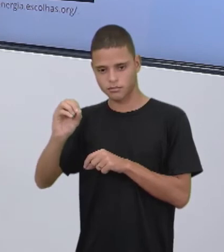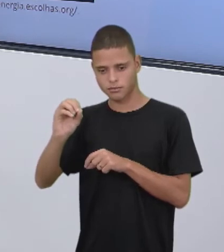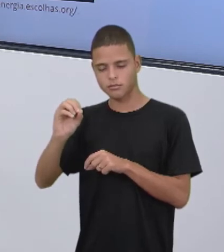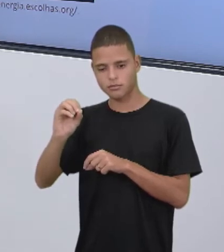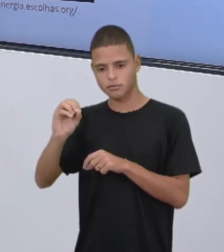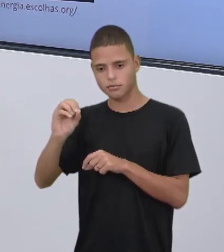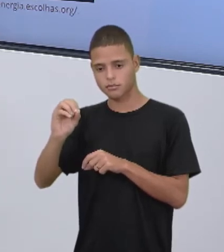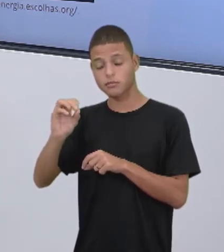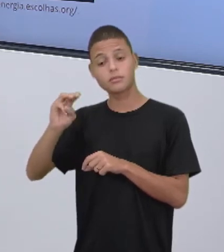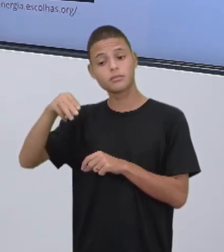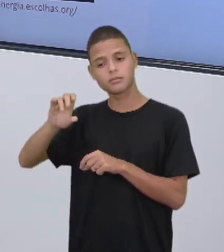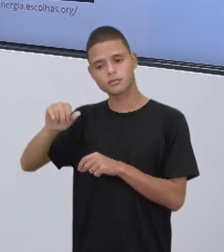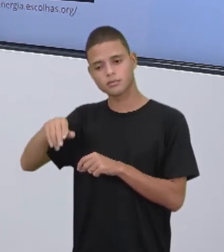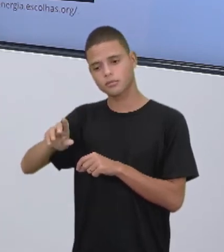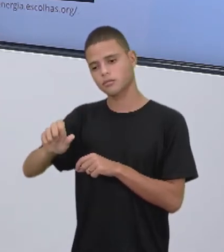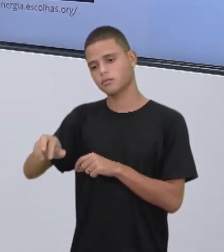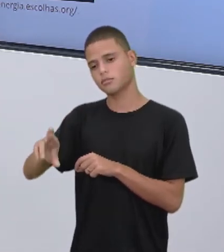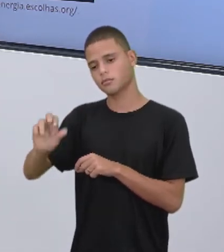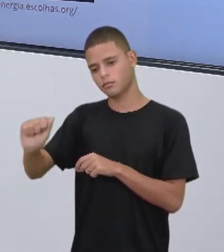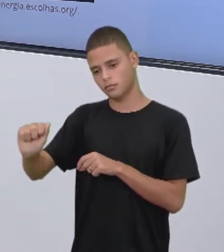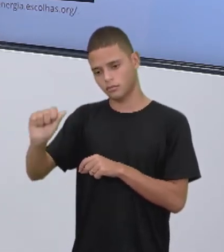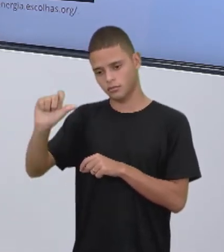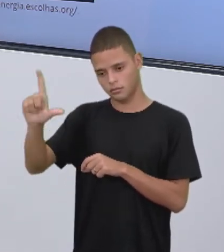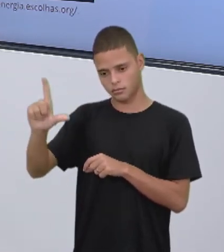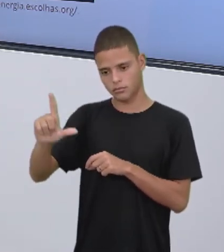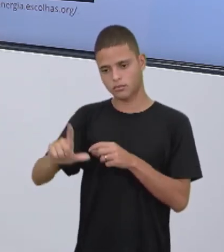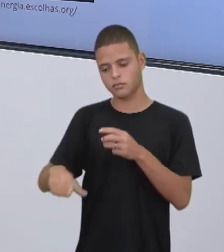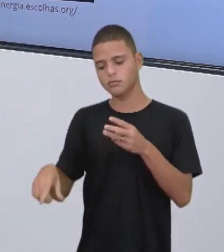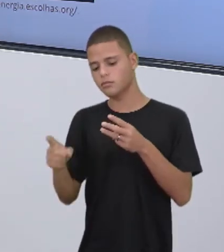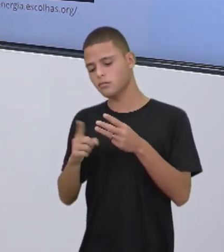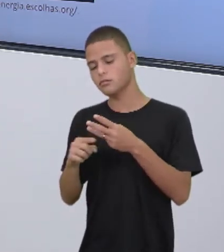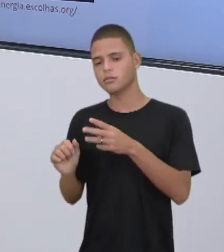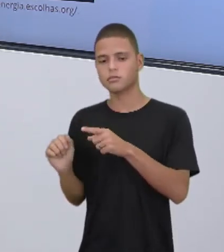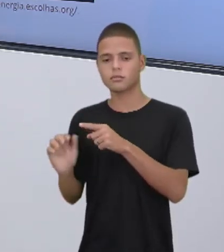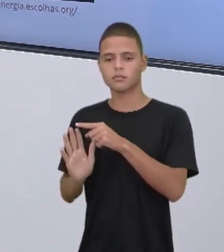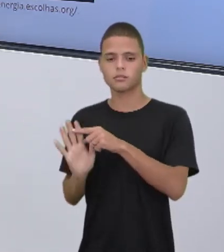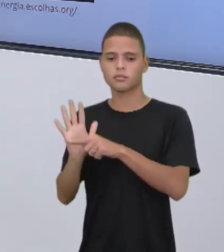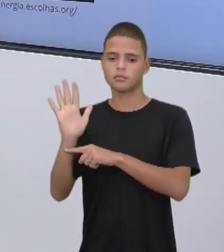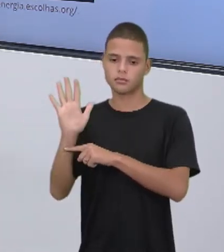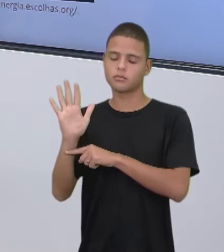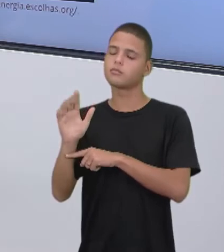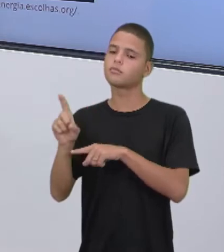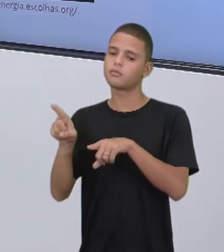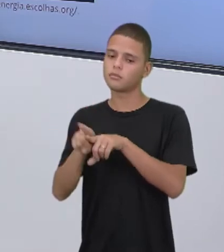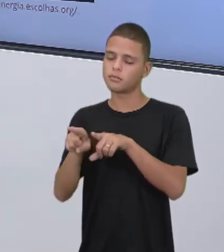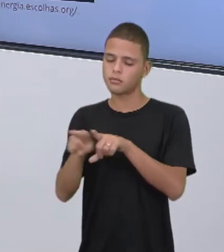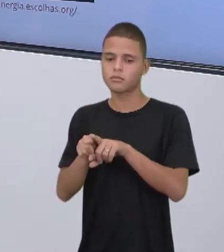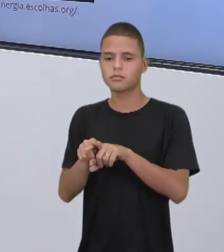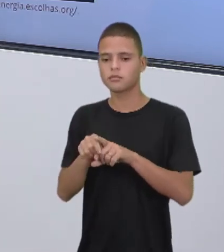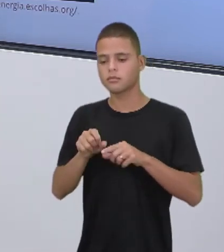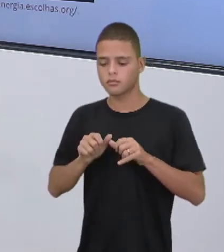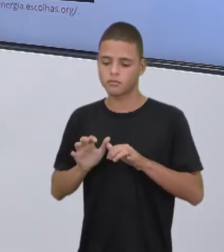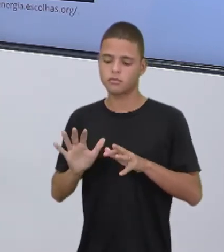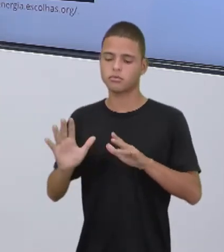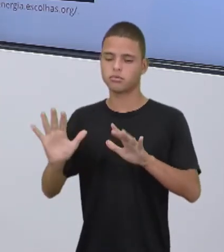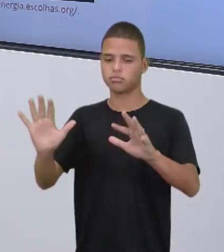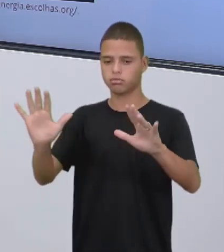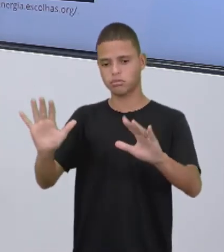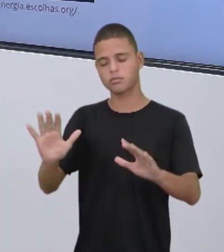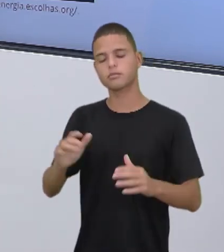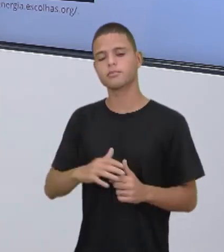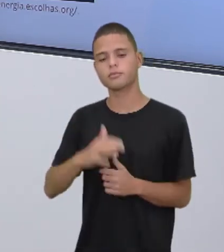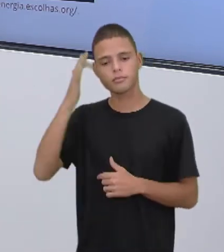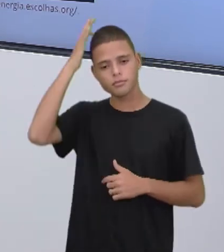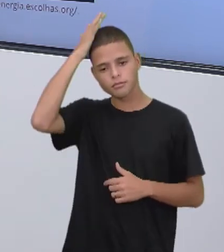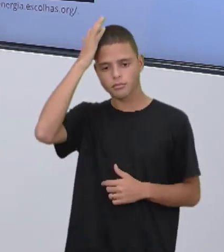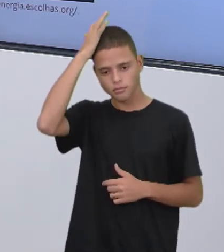O carvão mineral. E o gás natural é a parte do gás também, que sai dessas mesmas substâncias, matéria orgânica,